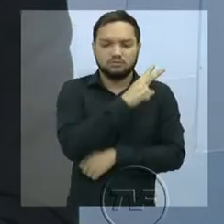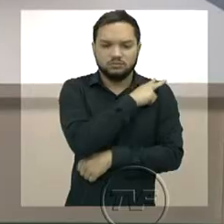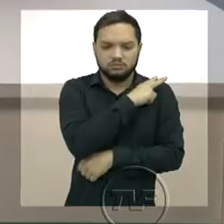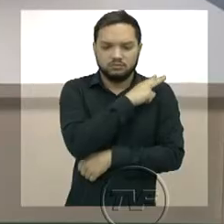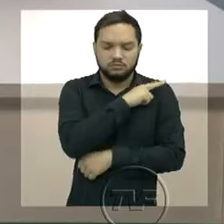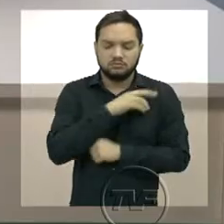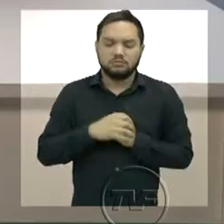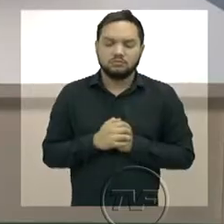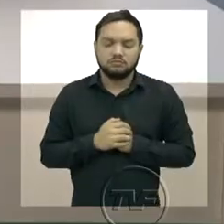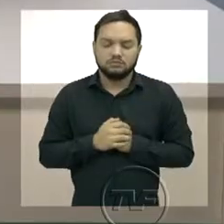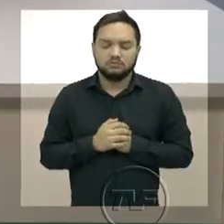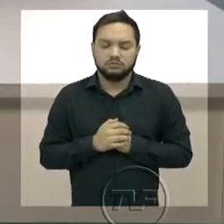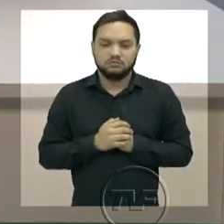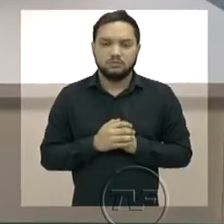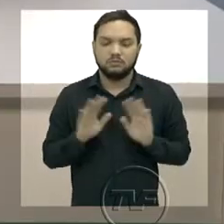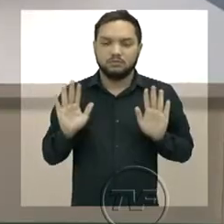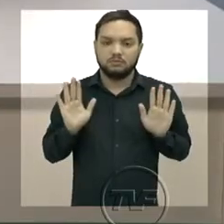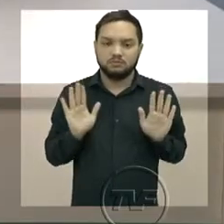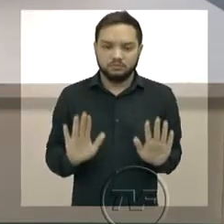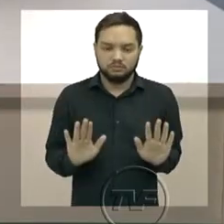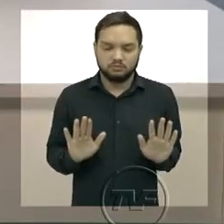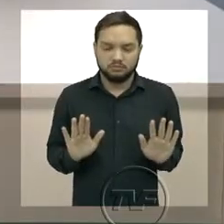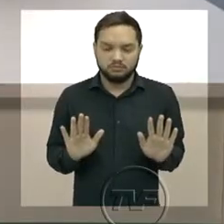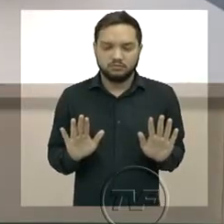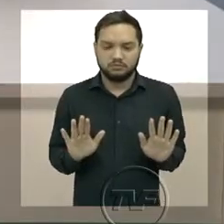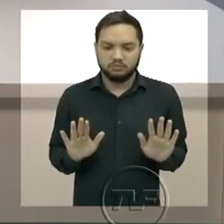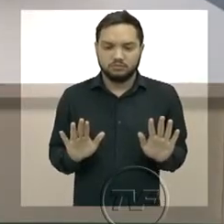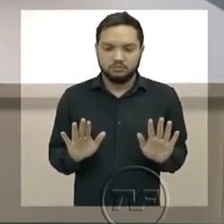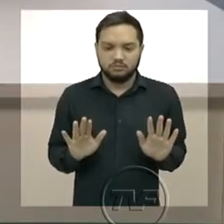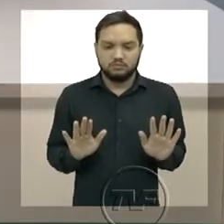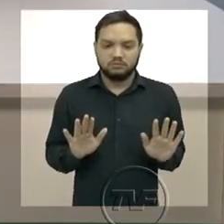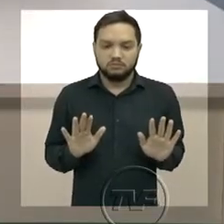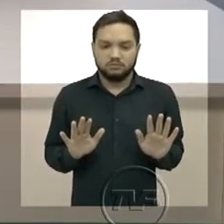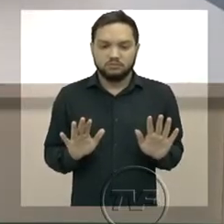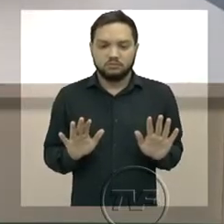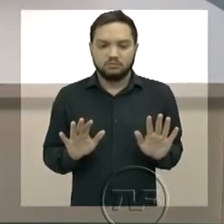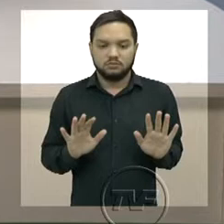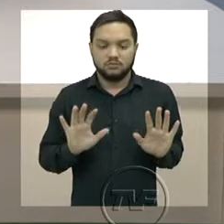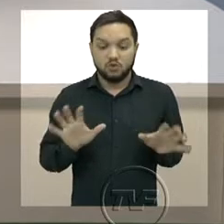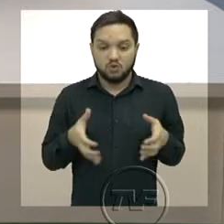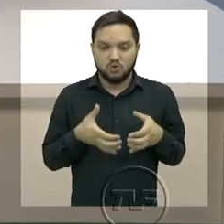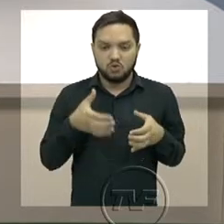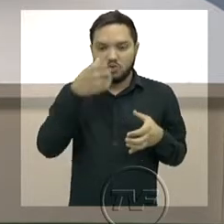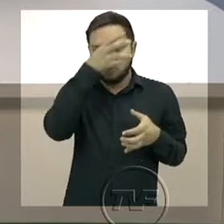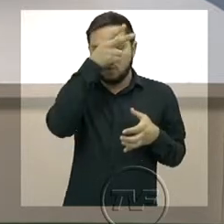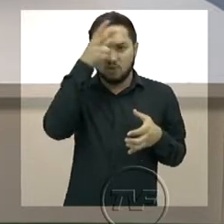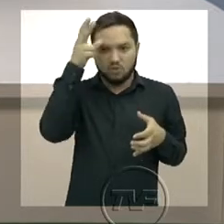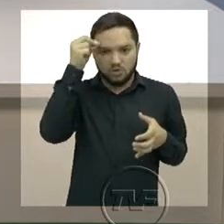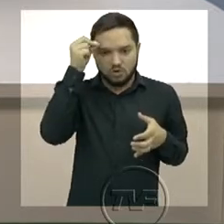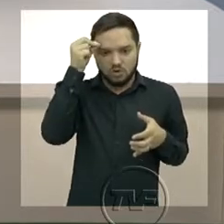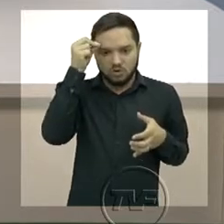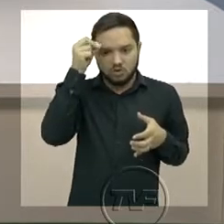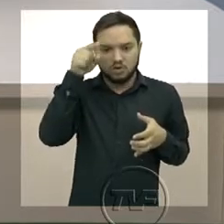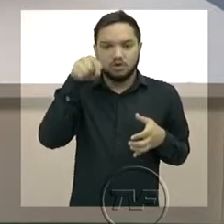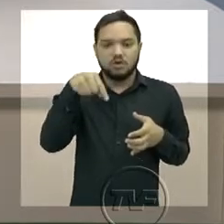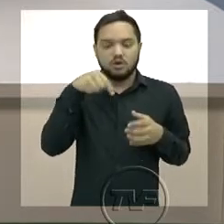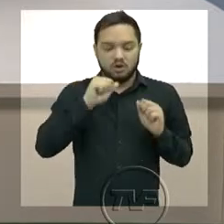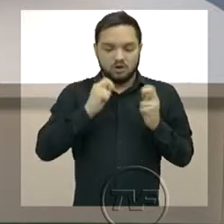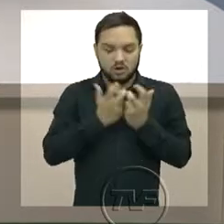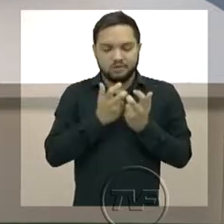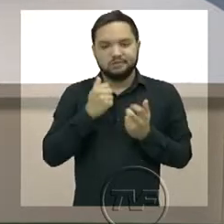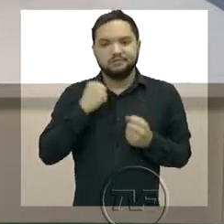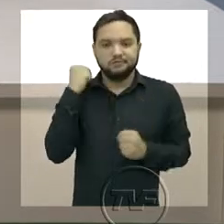Agora, a situação, né, a base é muito sólida do prefeito Roberto Cláudio, na Câmara Municipal de